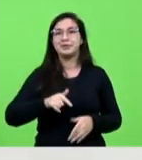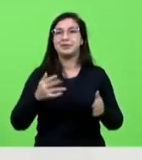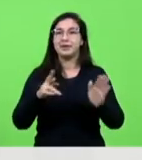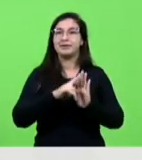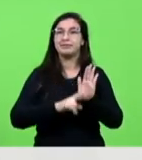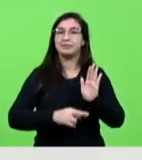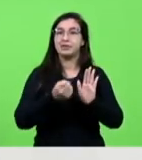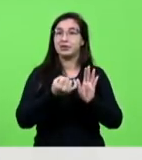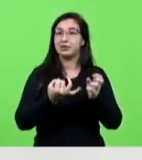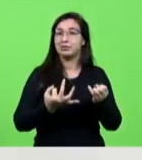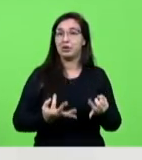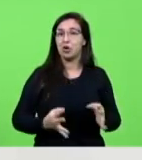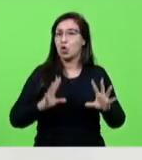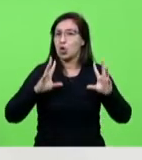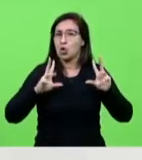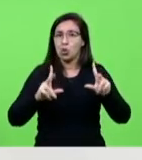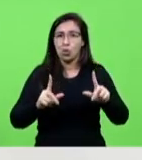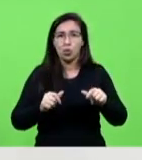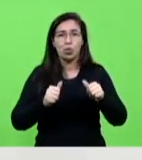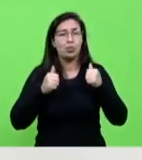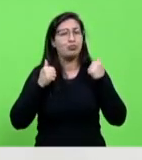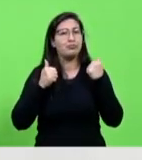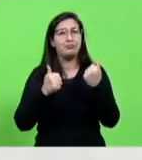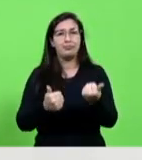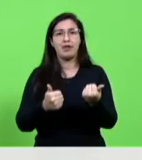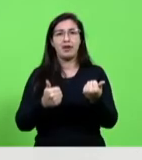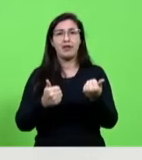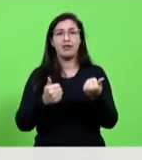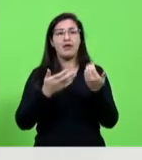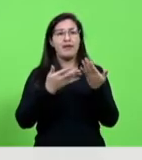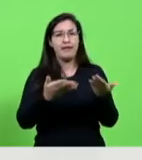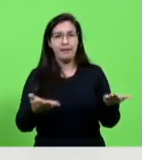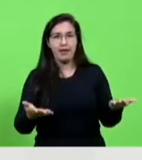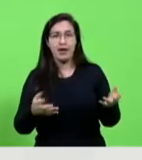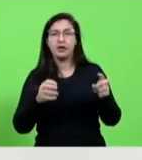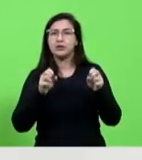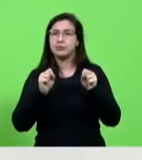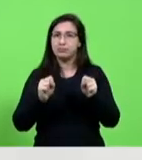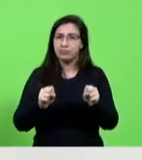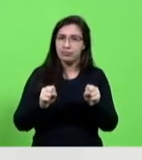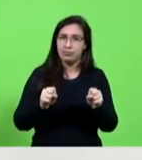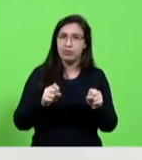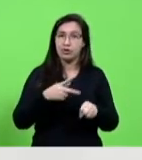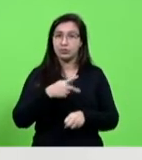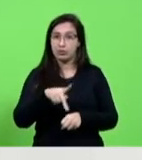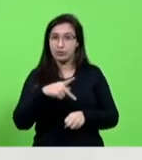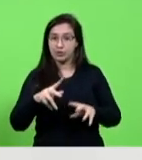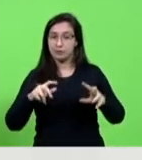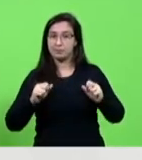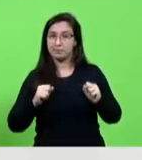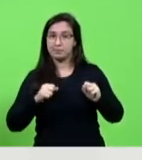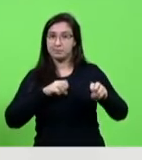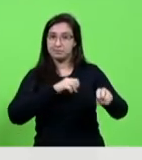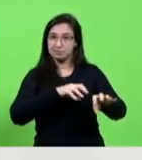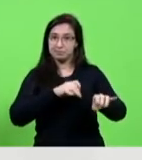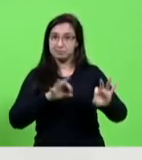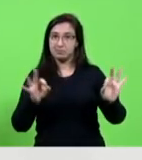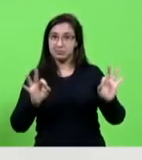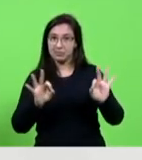está tudo bem e que os inativos agora podem entrar na conta.